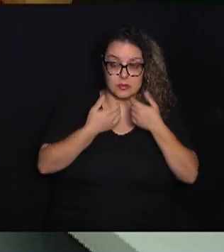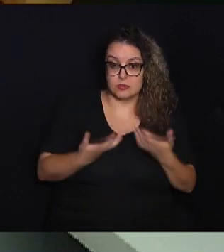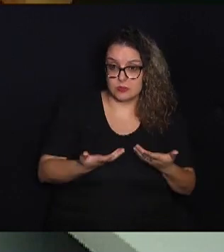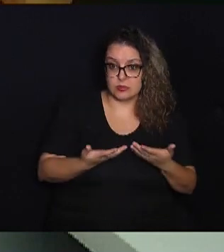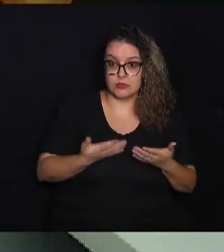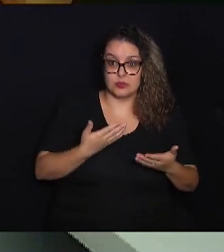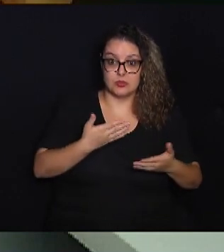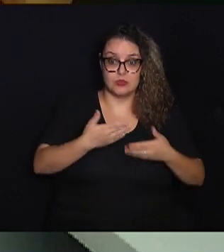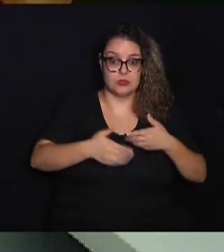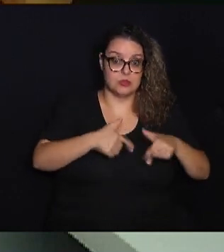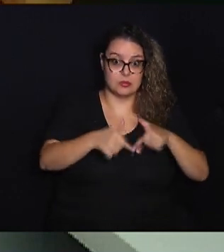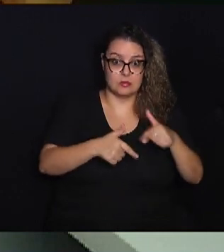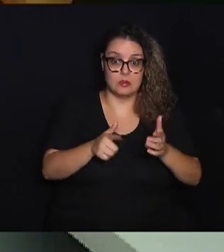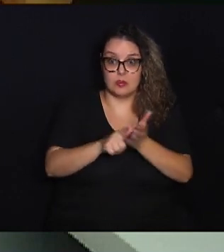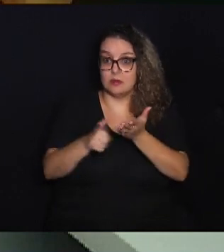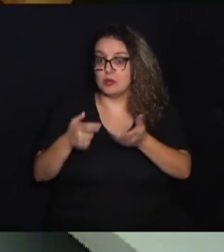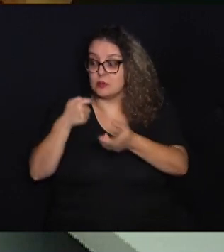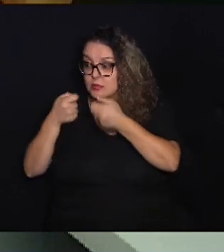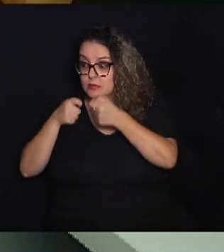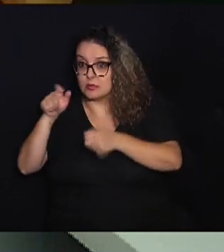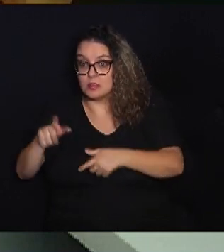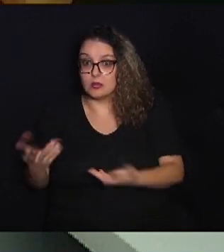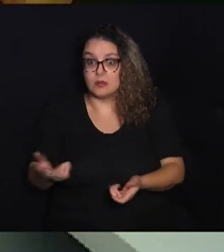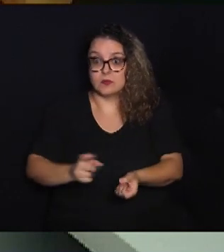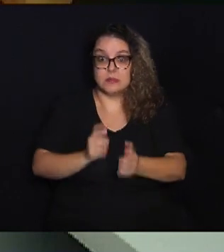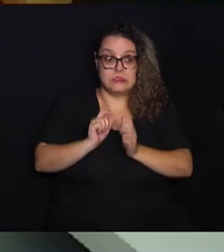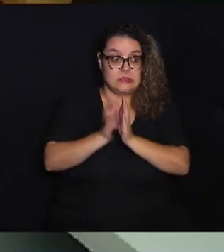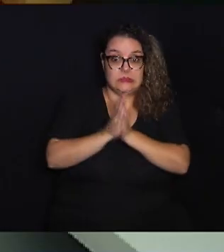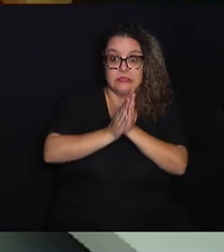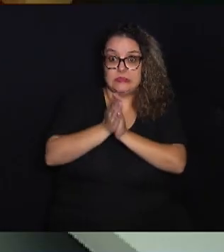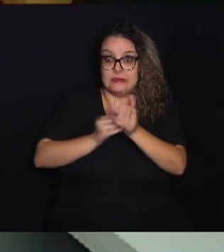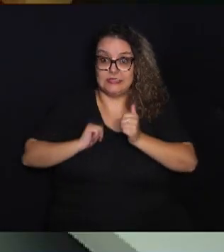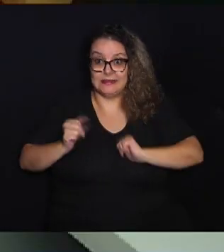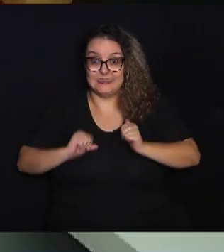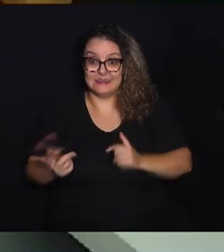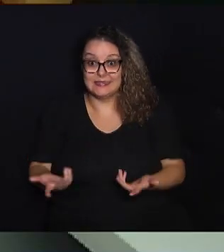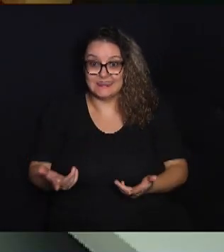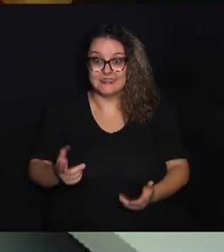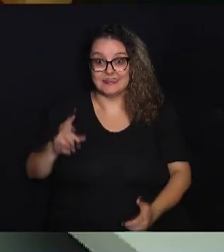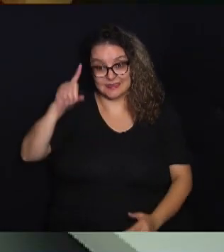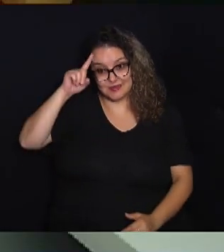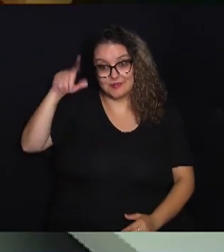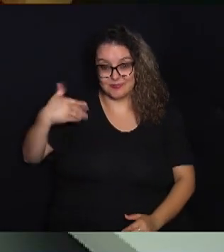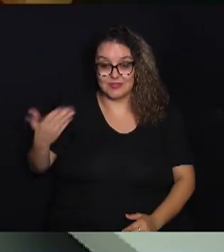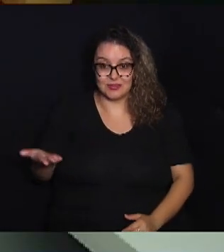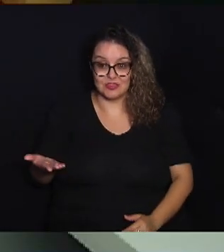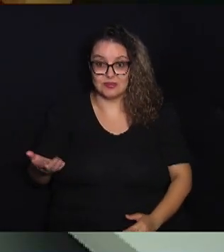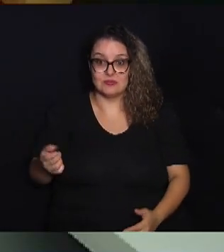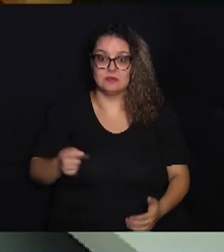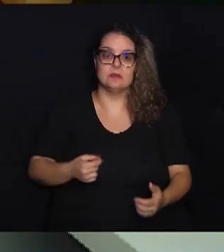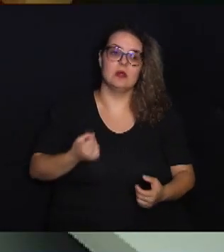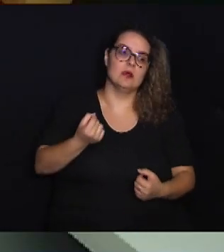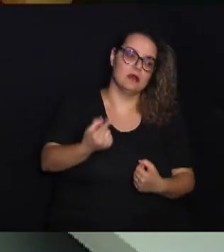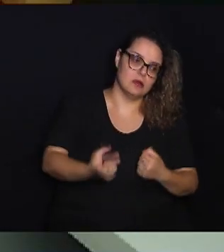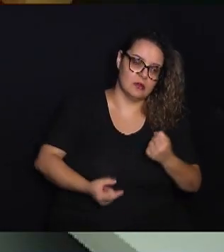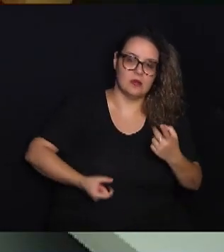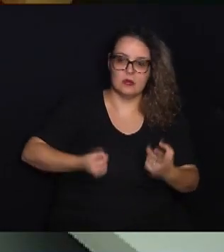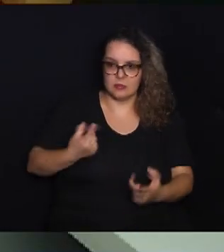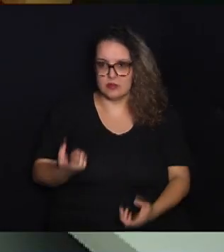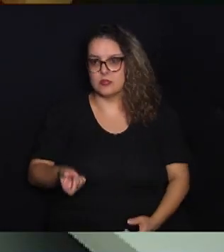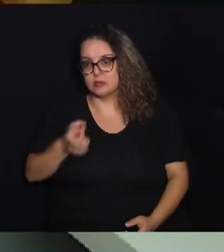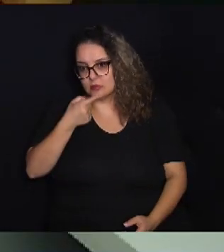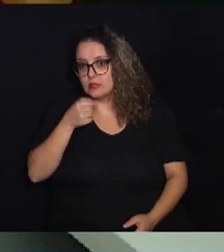vocês aí, jornalistas vão entrevistar alguém, vocês estão ansiosos com a entrevista do dia seguinte, então assim, pontualmente, às vezes esses